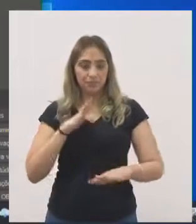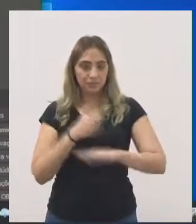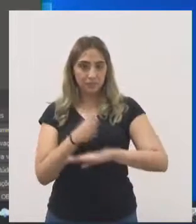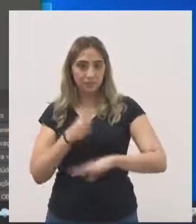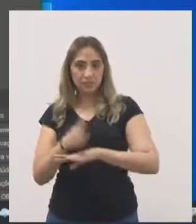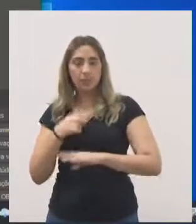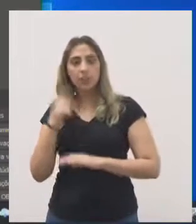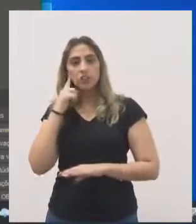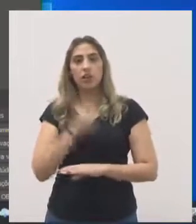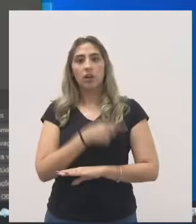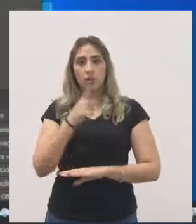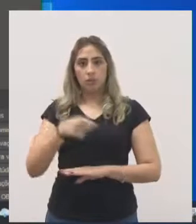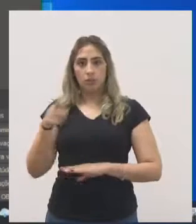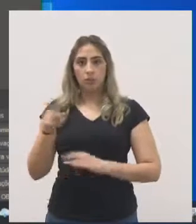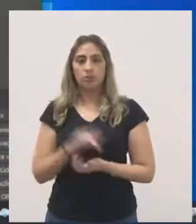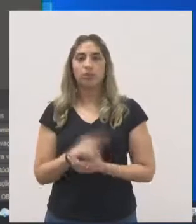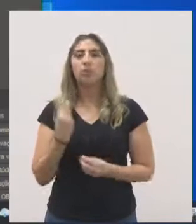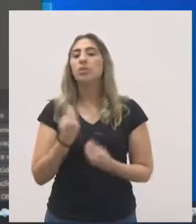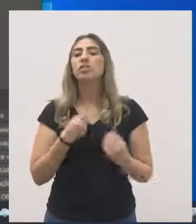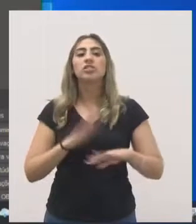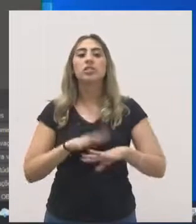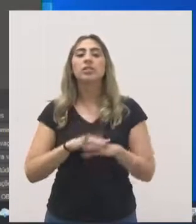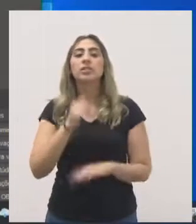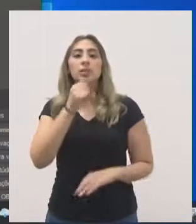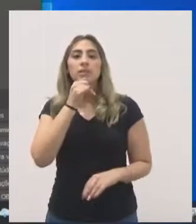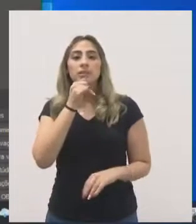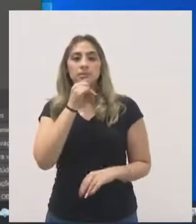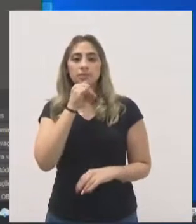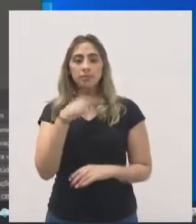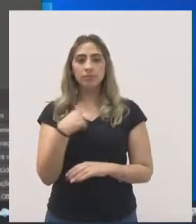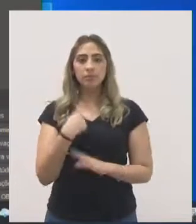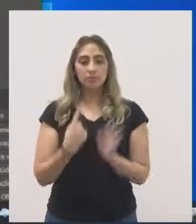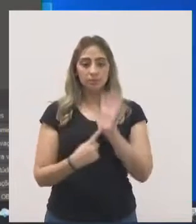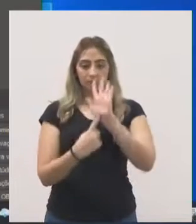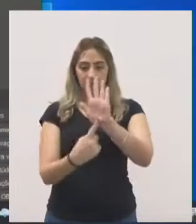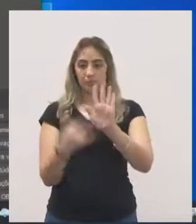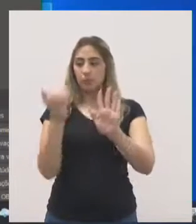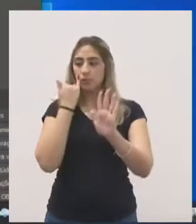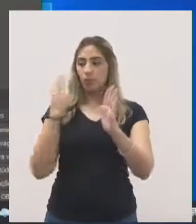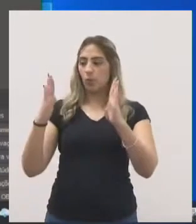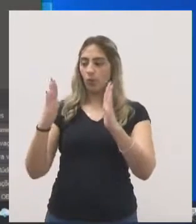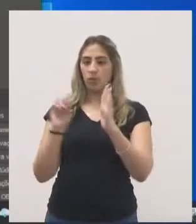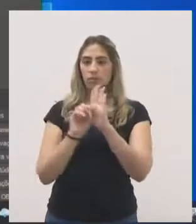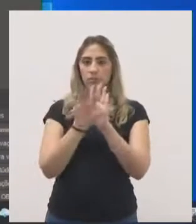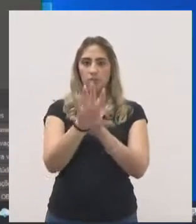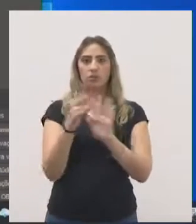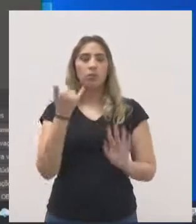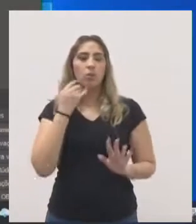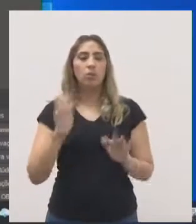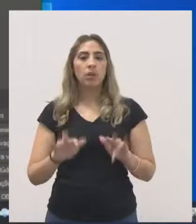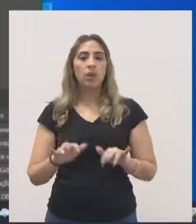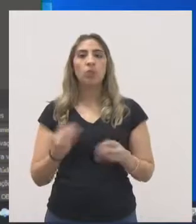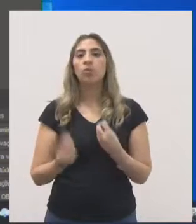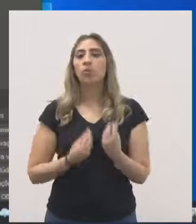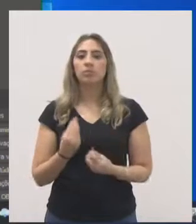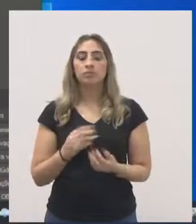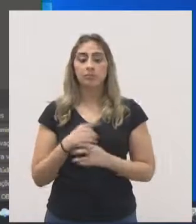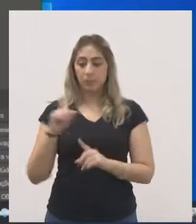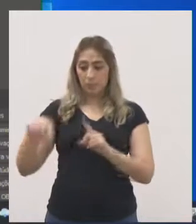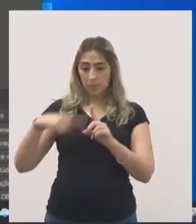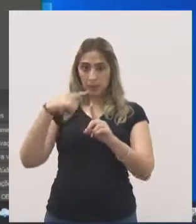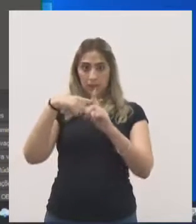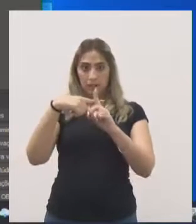de áudio. Como que a gente vai fazer, por exemplo, para espelhar a tela do computador? A gente sempre vem aqui no